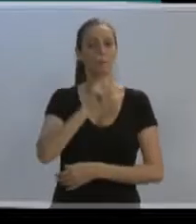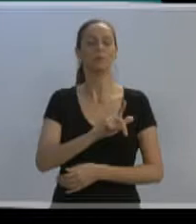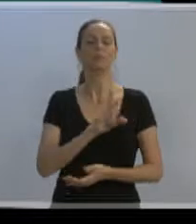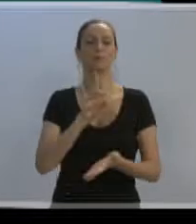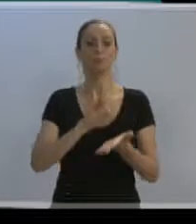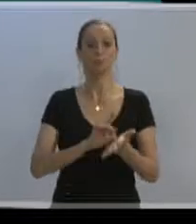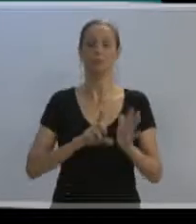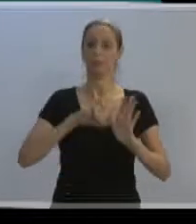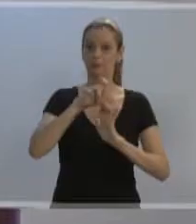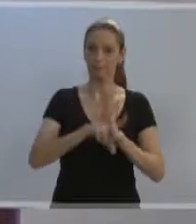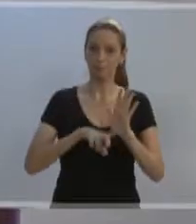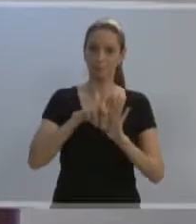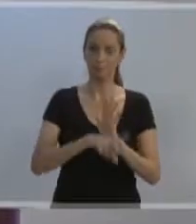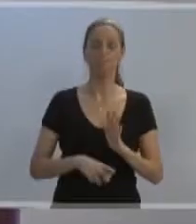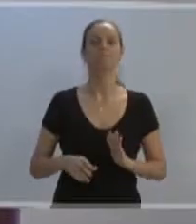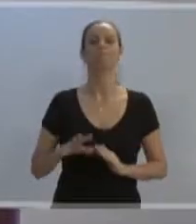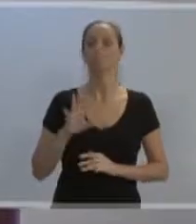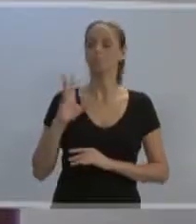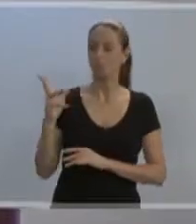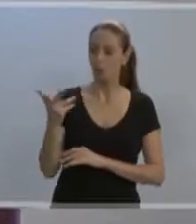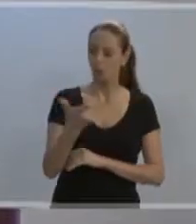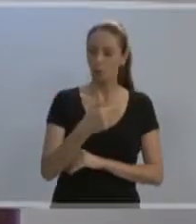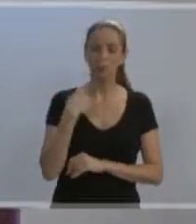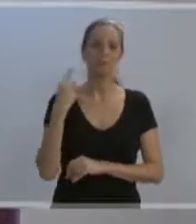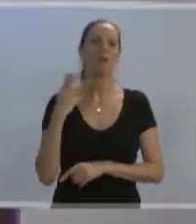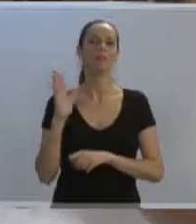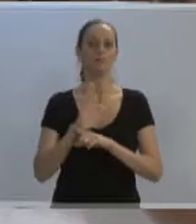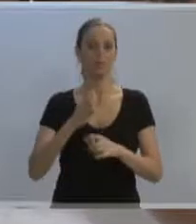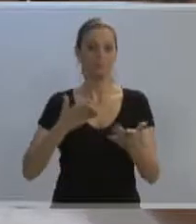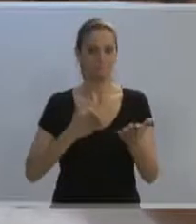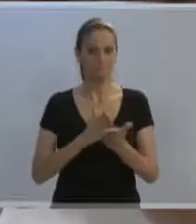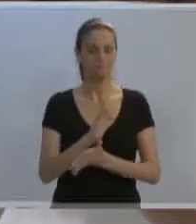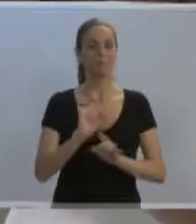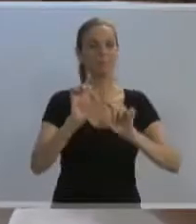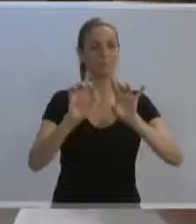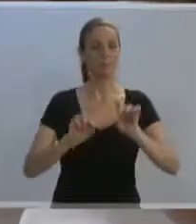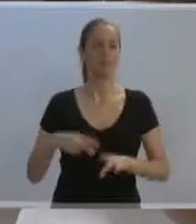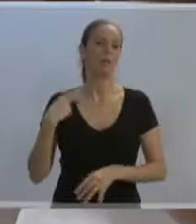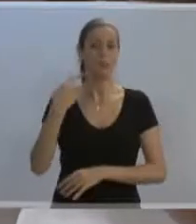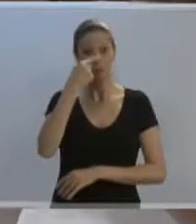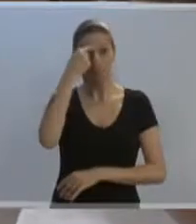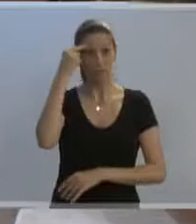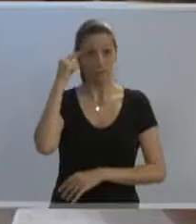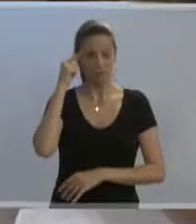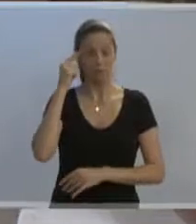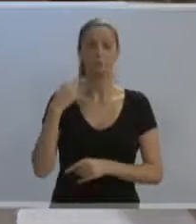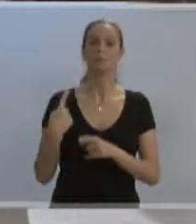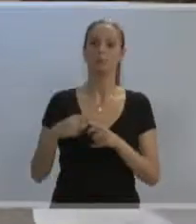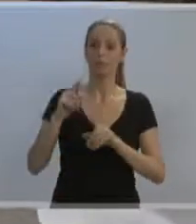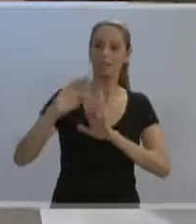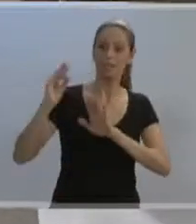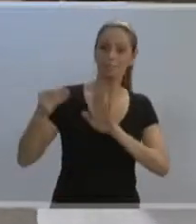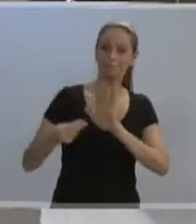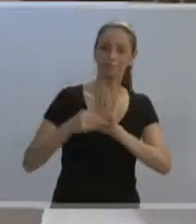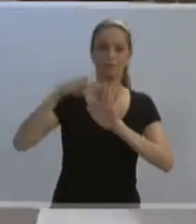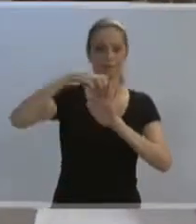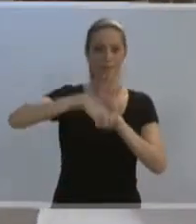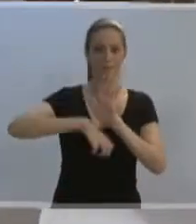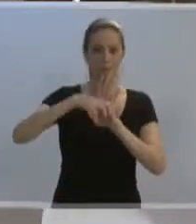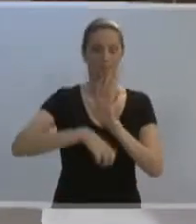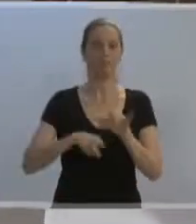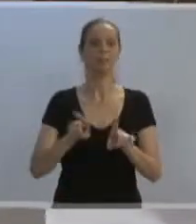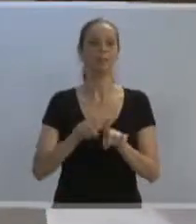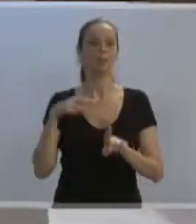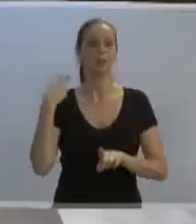essa legislação. Agradeço todos os vereadores que aprovaram, em especial o vereador Ito pela questão da emenda, e o vereador Silvio também